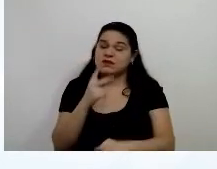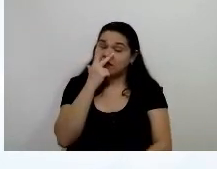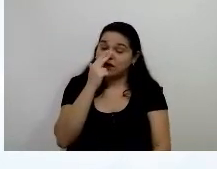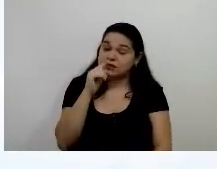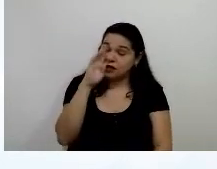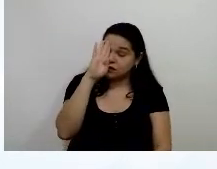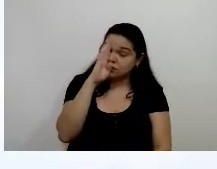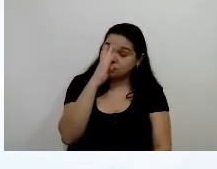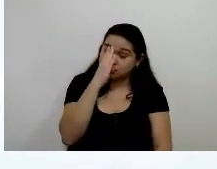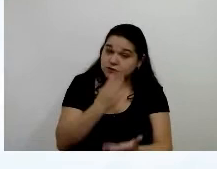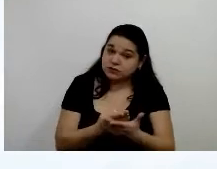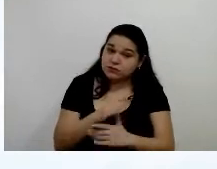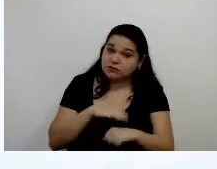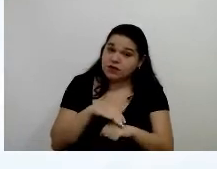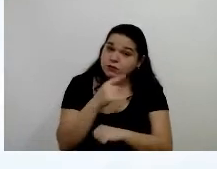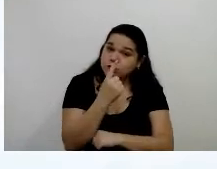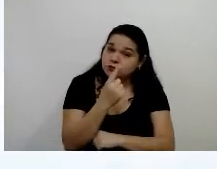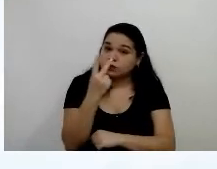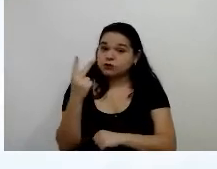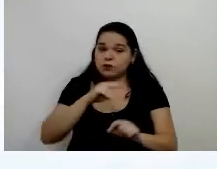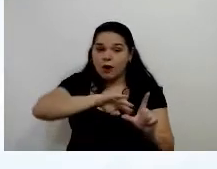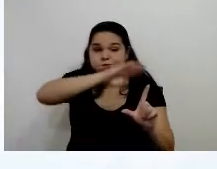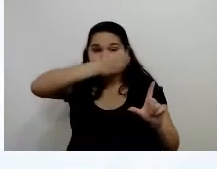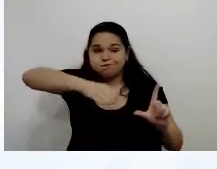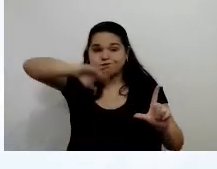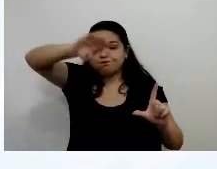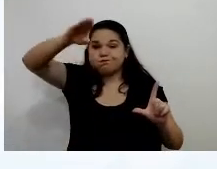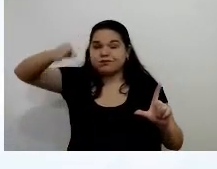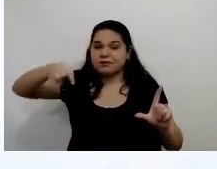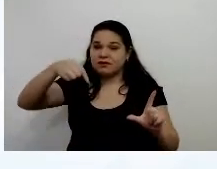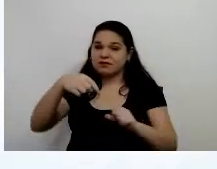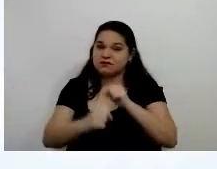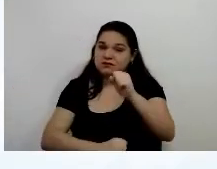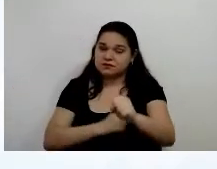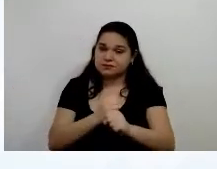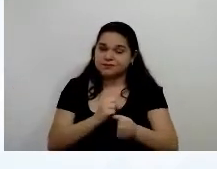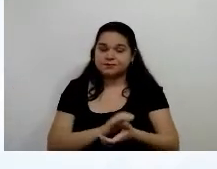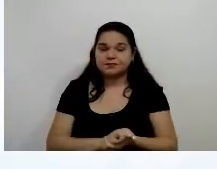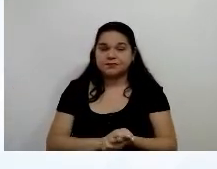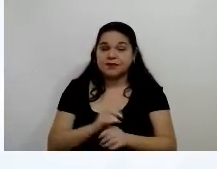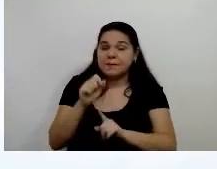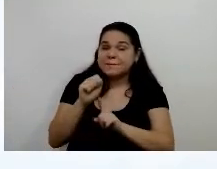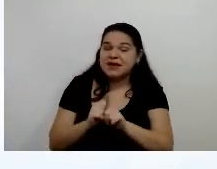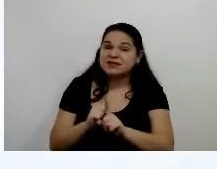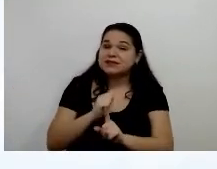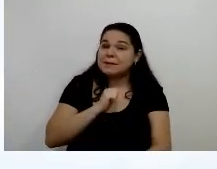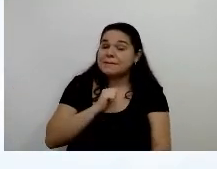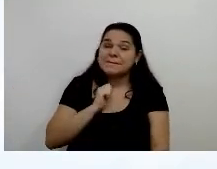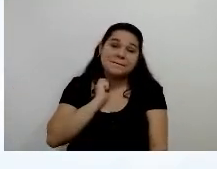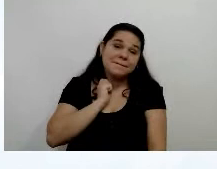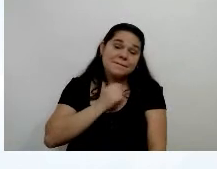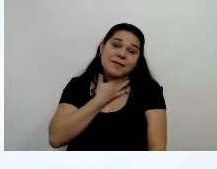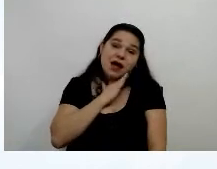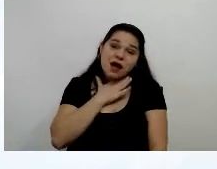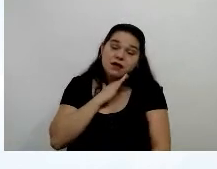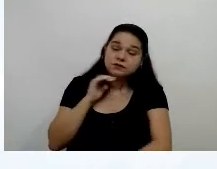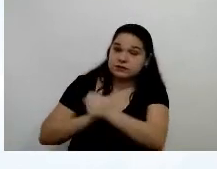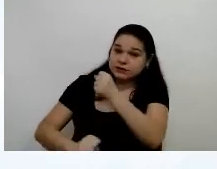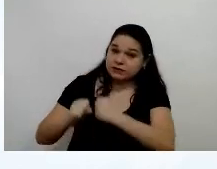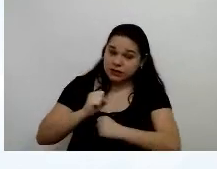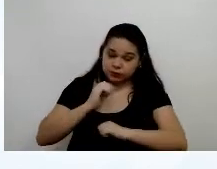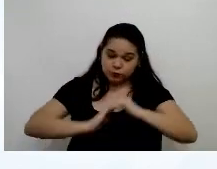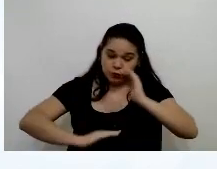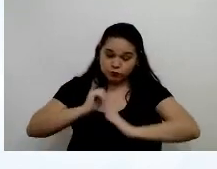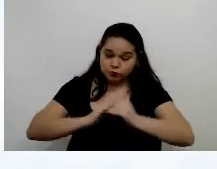ondas ainda este ano. Em março do ano passado, os metalúrgicos da Grande Curitiba, acho que